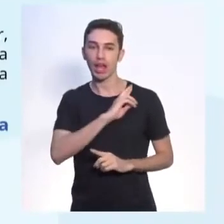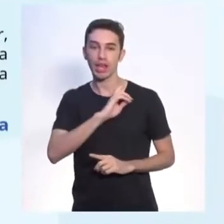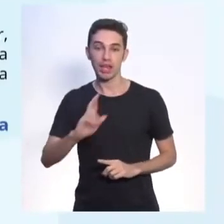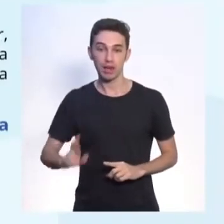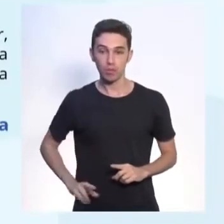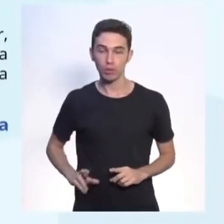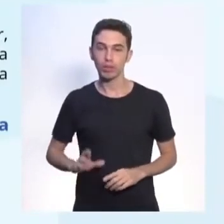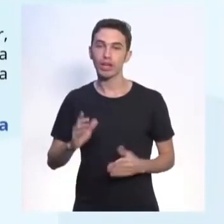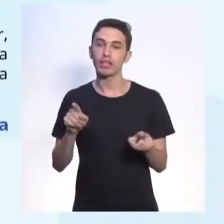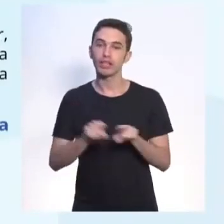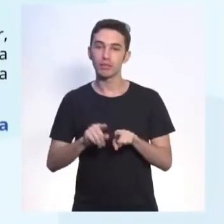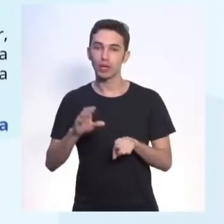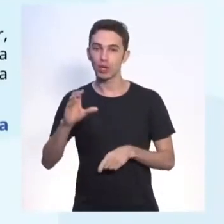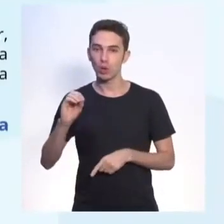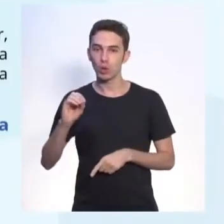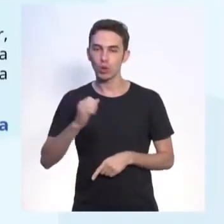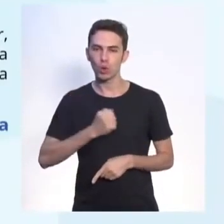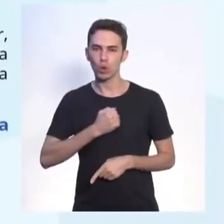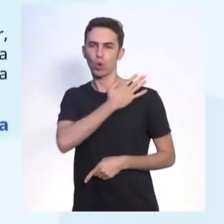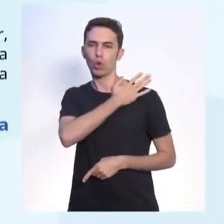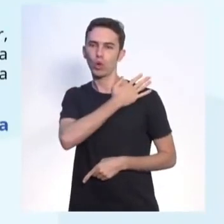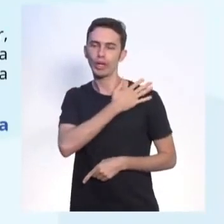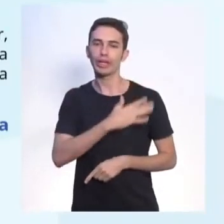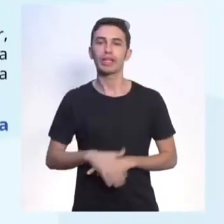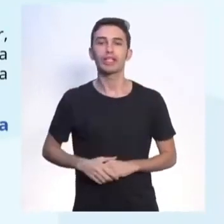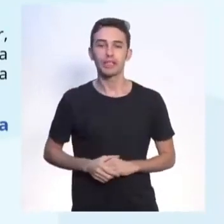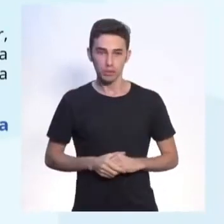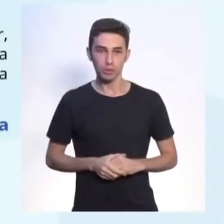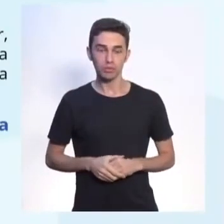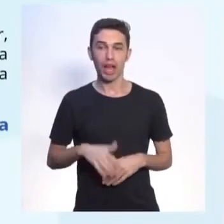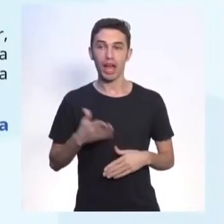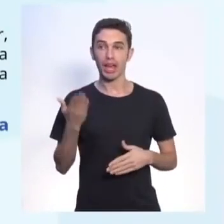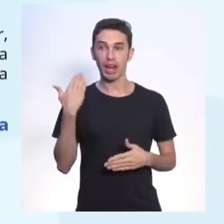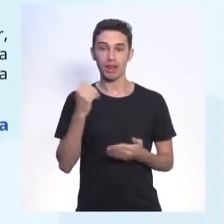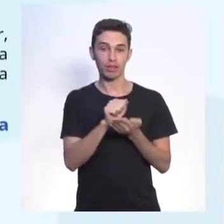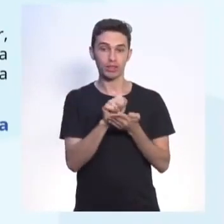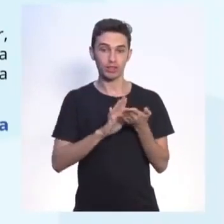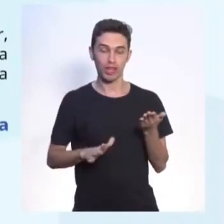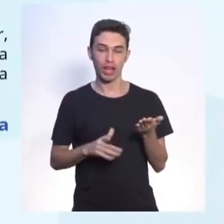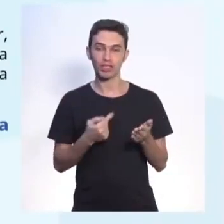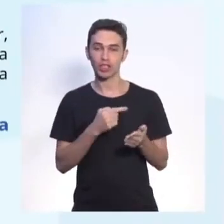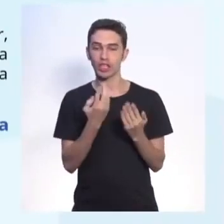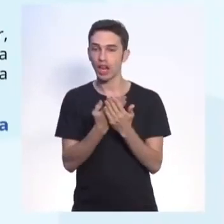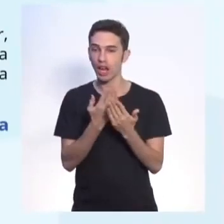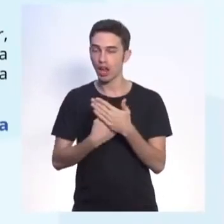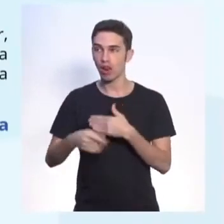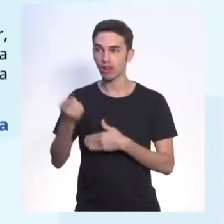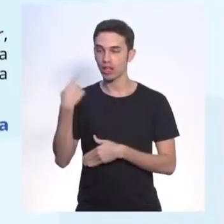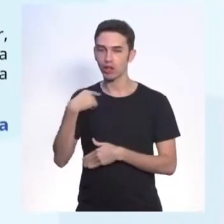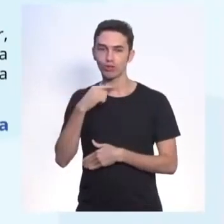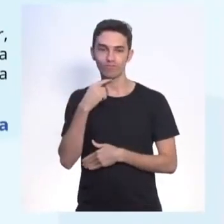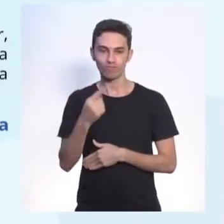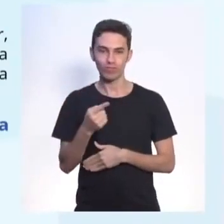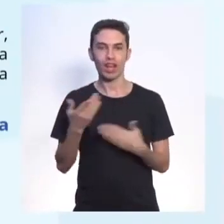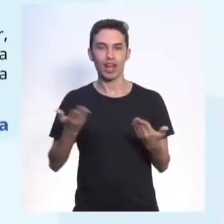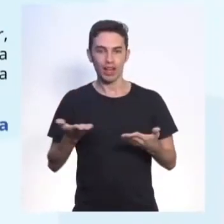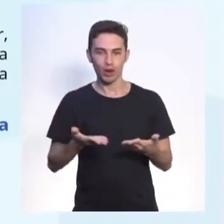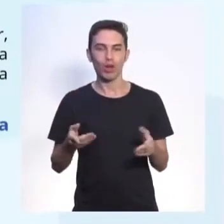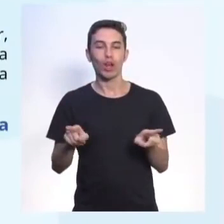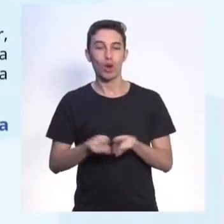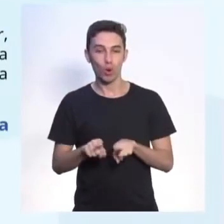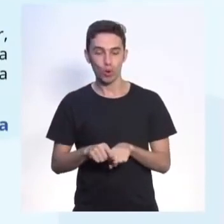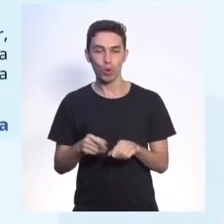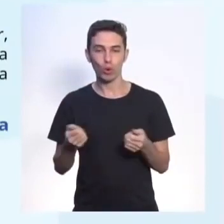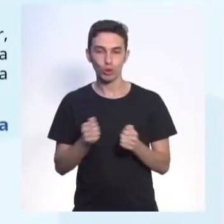o coronelismo. Essa foi uma atividade que não deu tempo de nós realizarmos na aula passada, então nós vamos